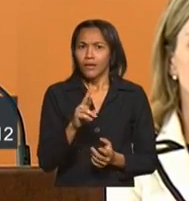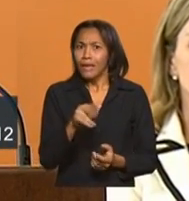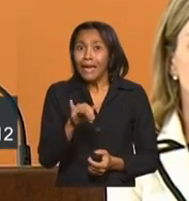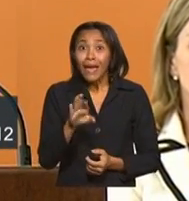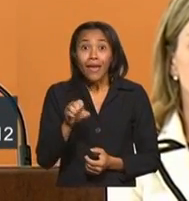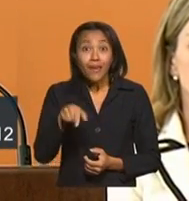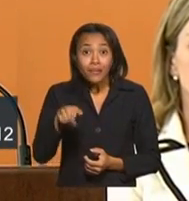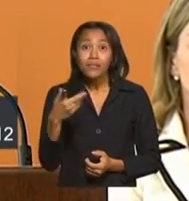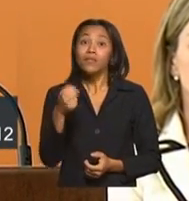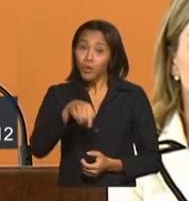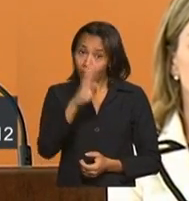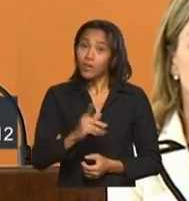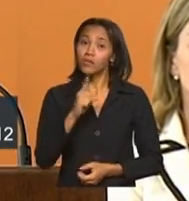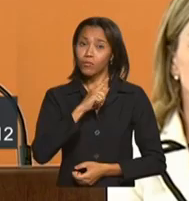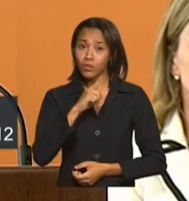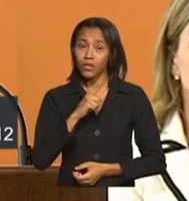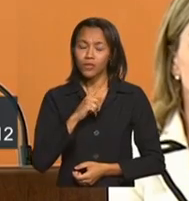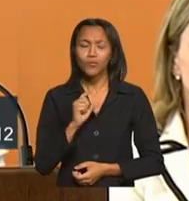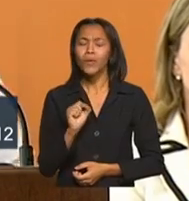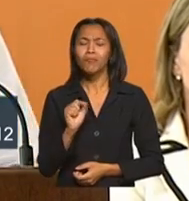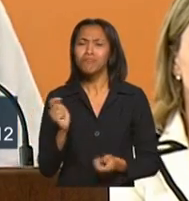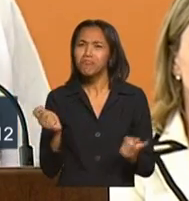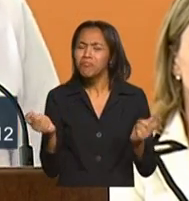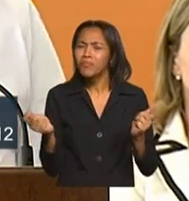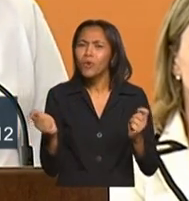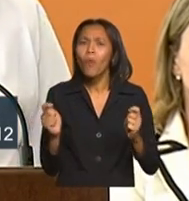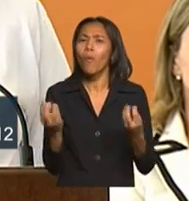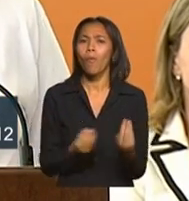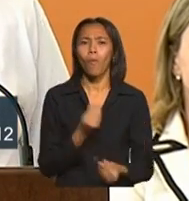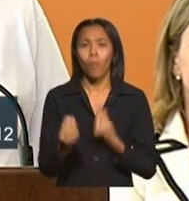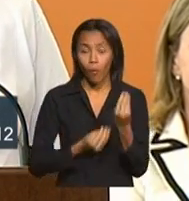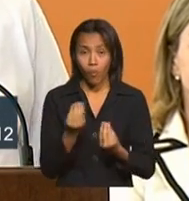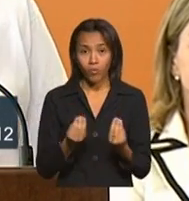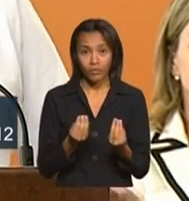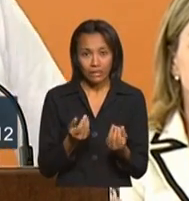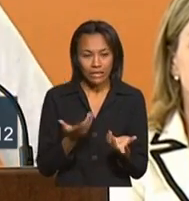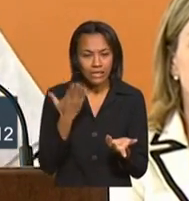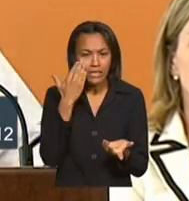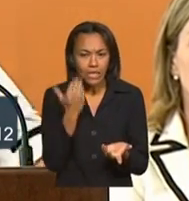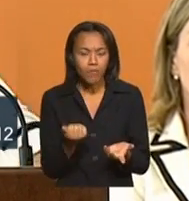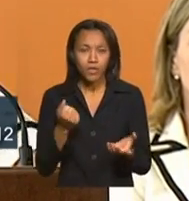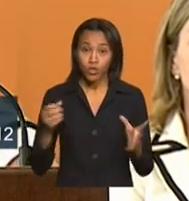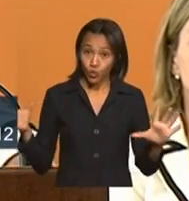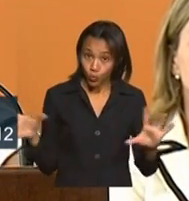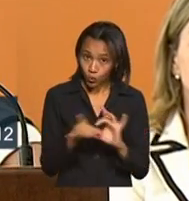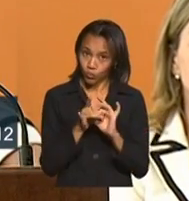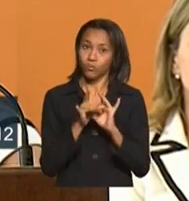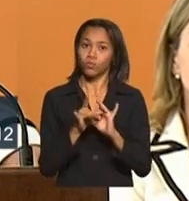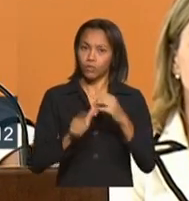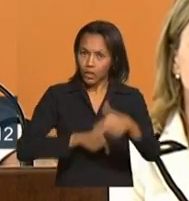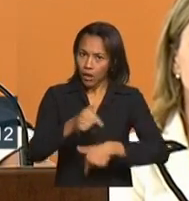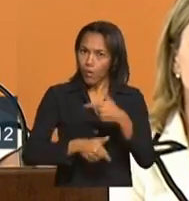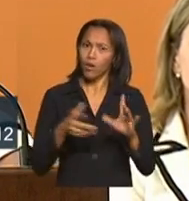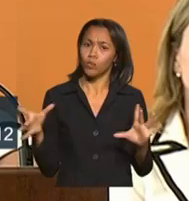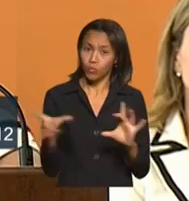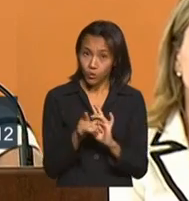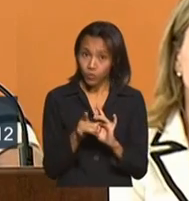esse país, não ser capaz de trabalhar conjuntamente